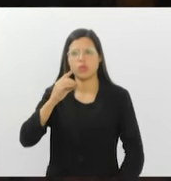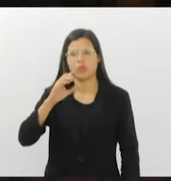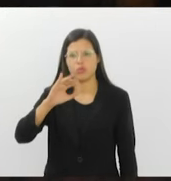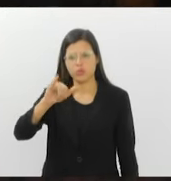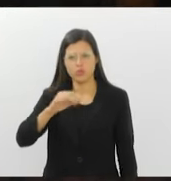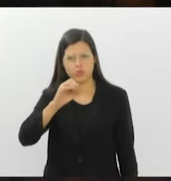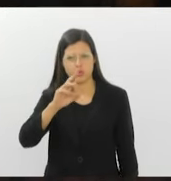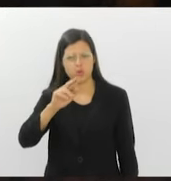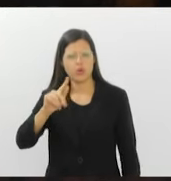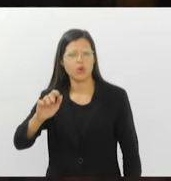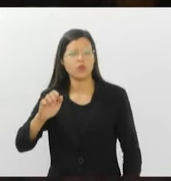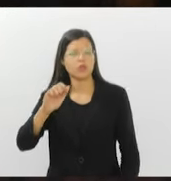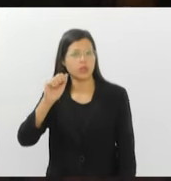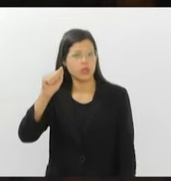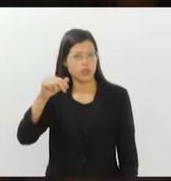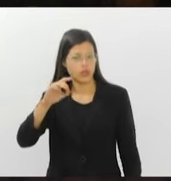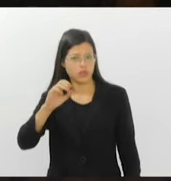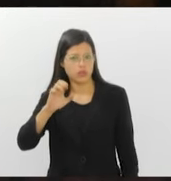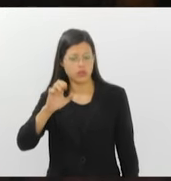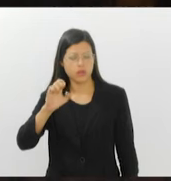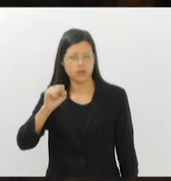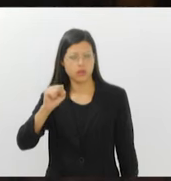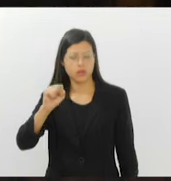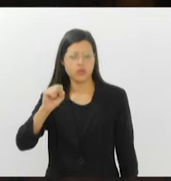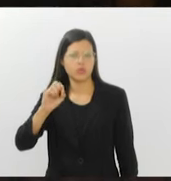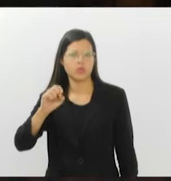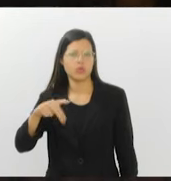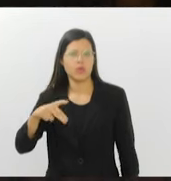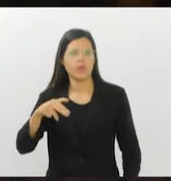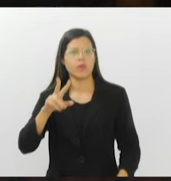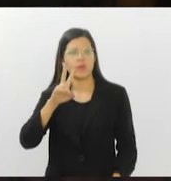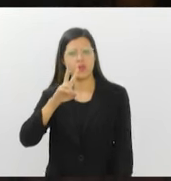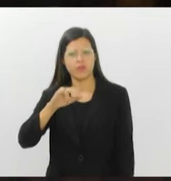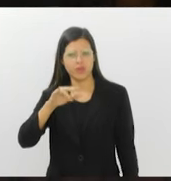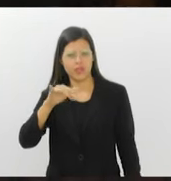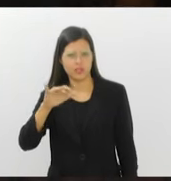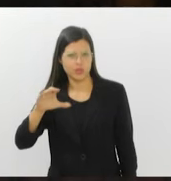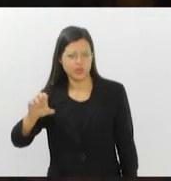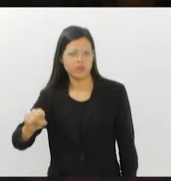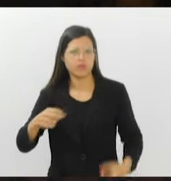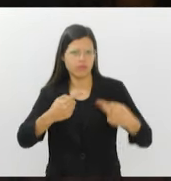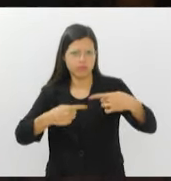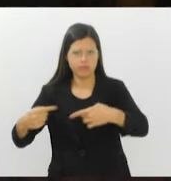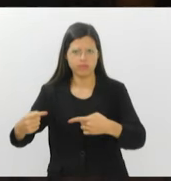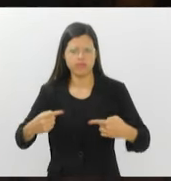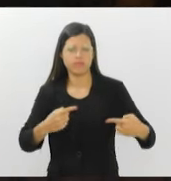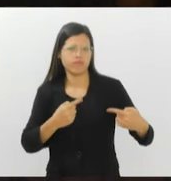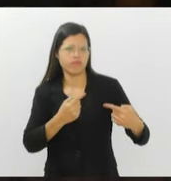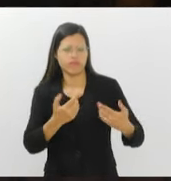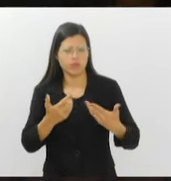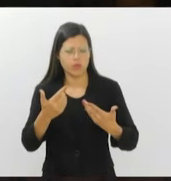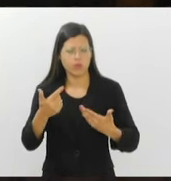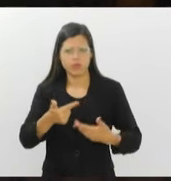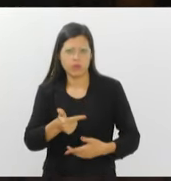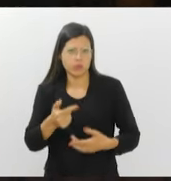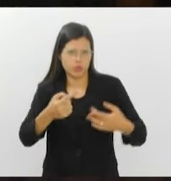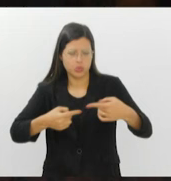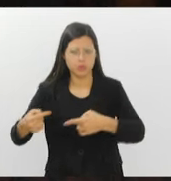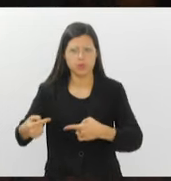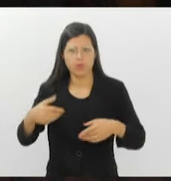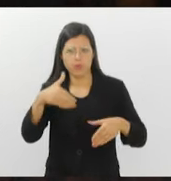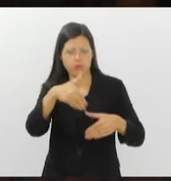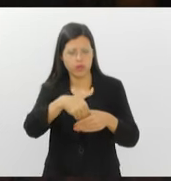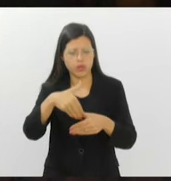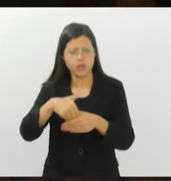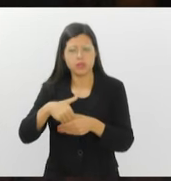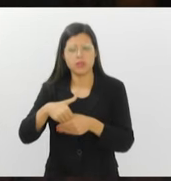Neto, Anderson Moraes e Vinícius Cozzolino. Em discussão, no evento quem queira discutir, encerrada a discussão. Em